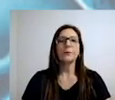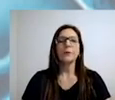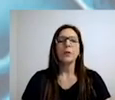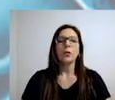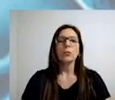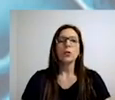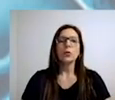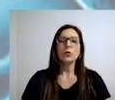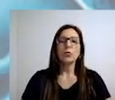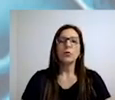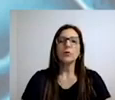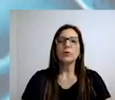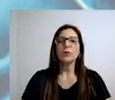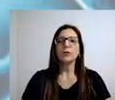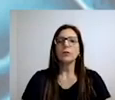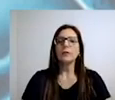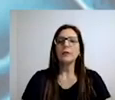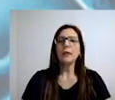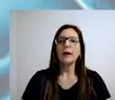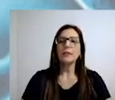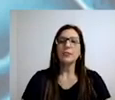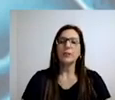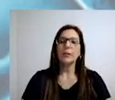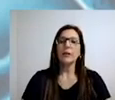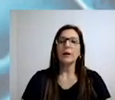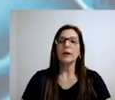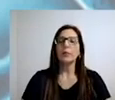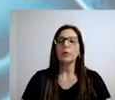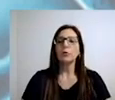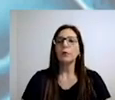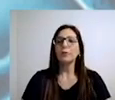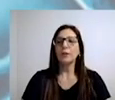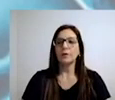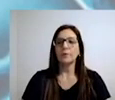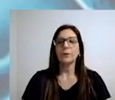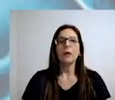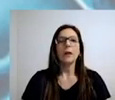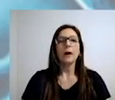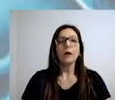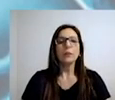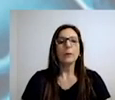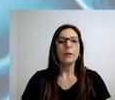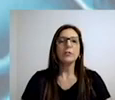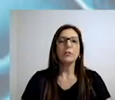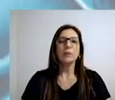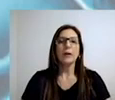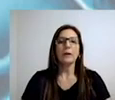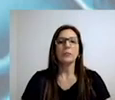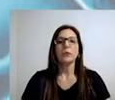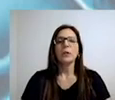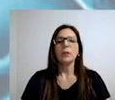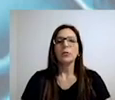nuclear, os cromossomos são estruturas lineares de DNA, que é uma dupla fita, altamente